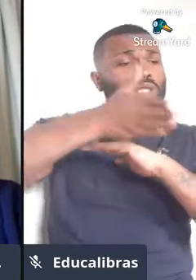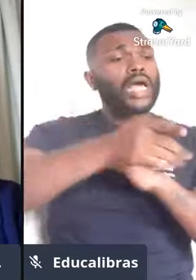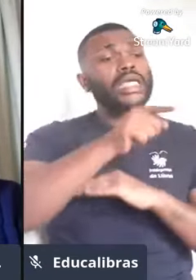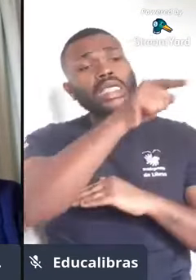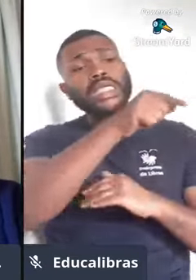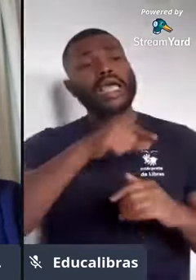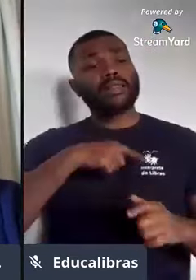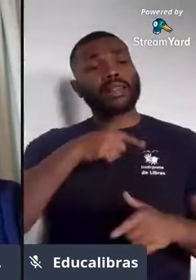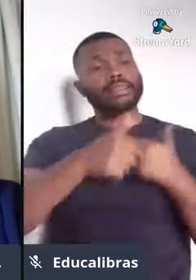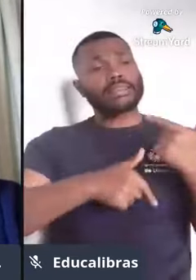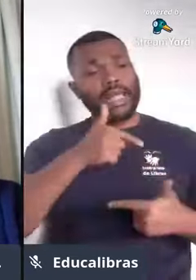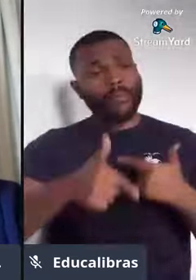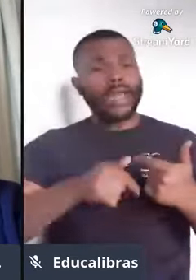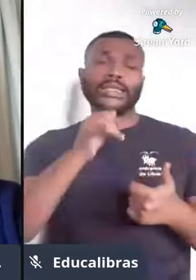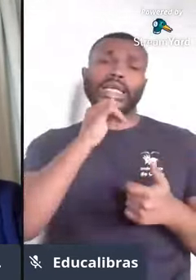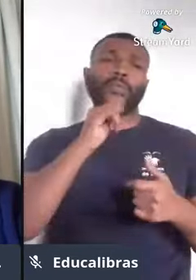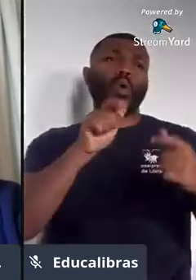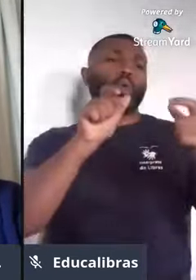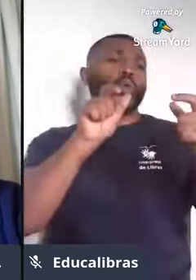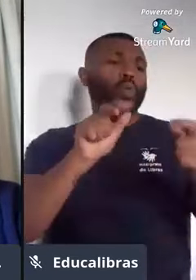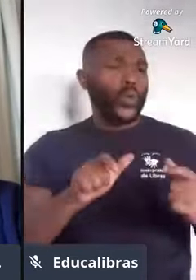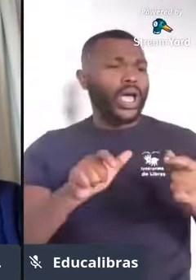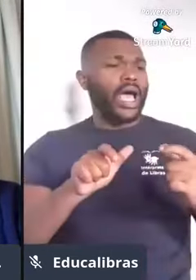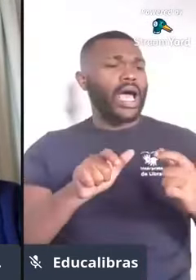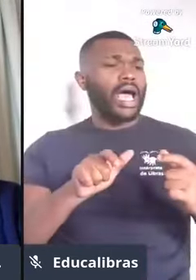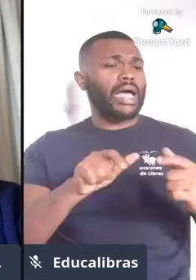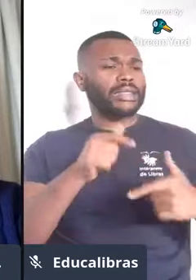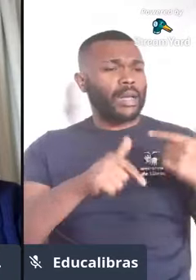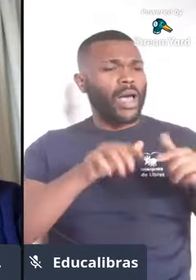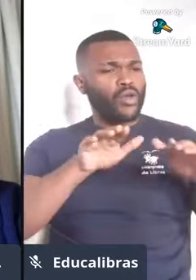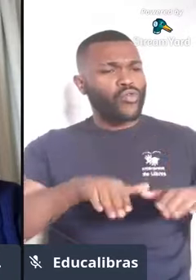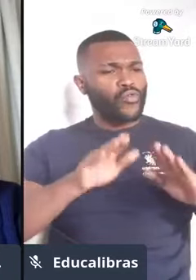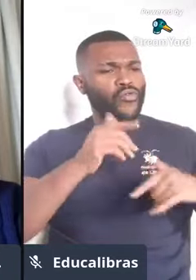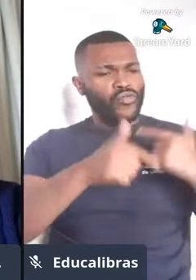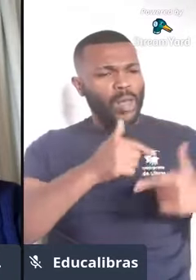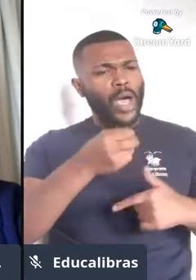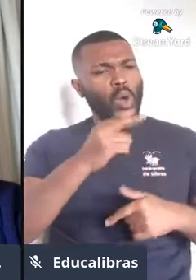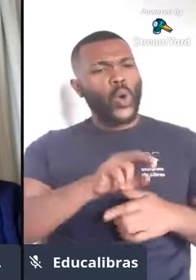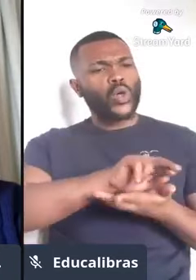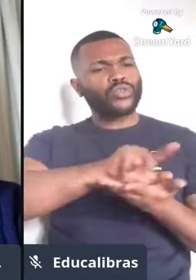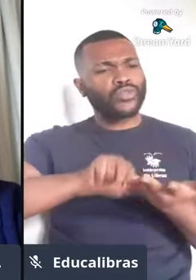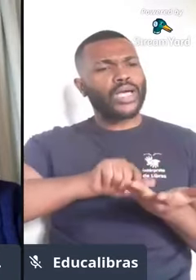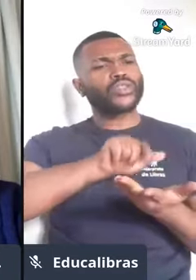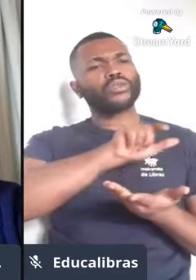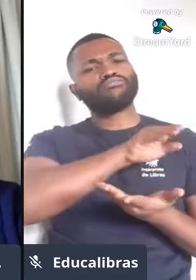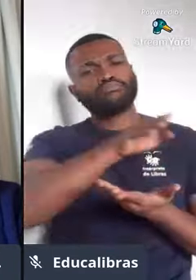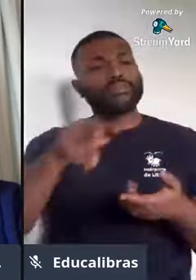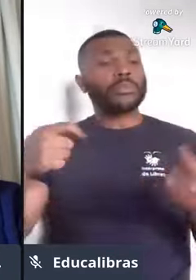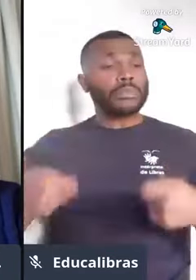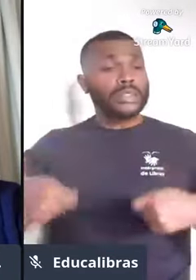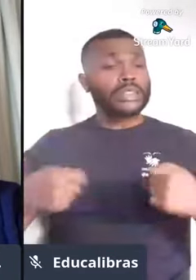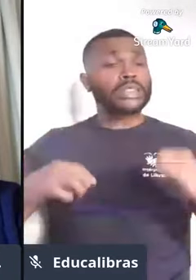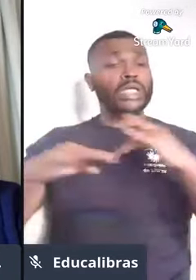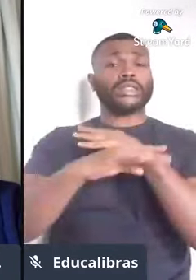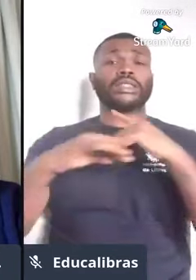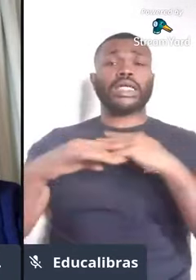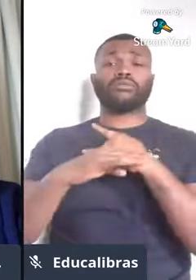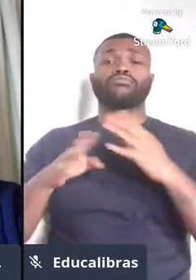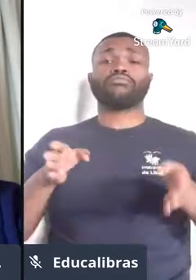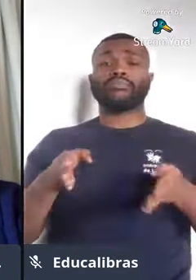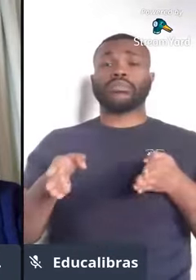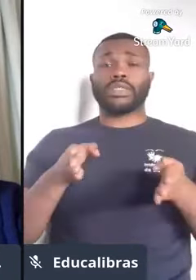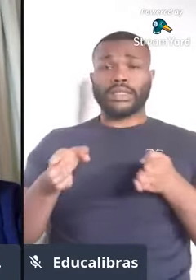local fixo, seja para desenvolver atividades em diferentes locais. Então, eu acho que a questão da acessibilidade urbana é uma questão